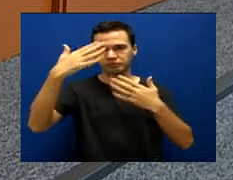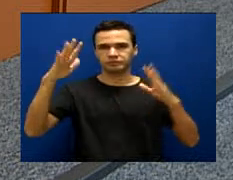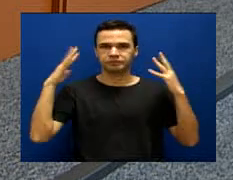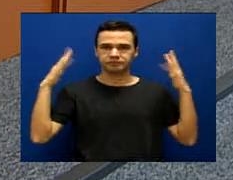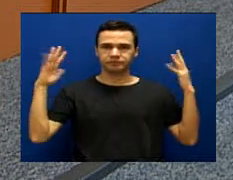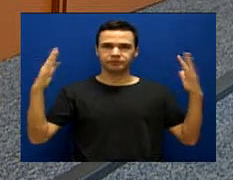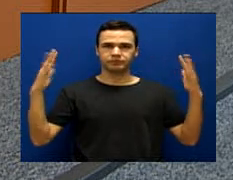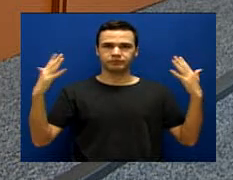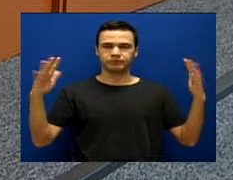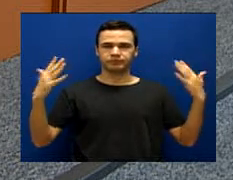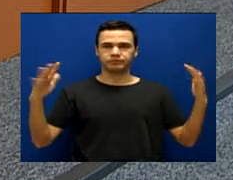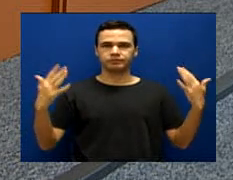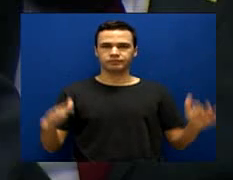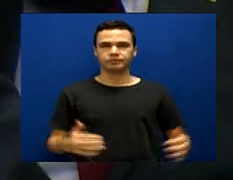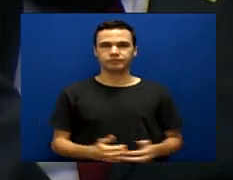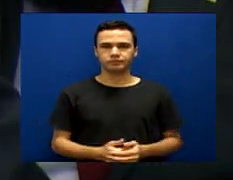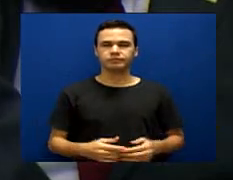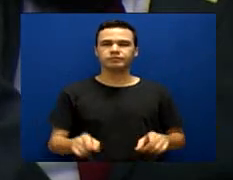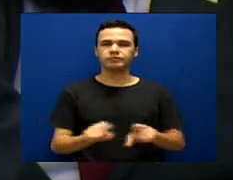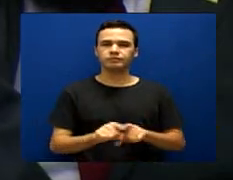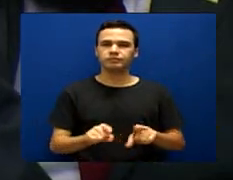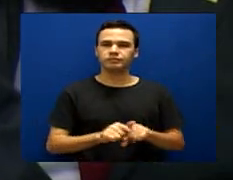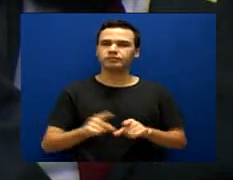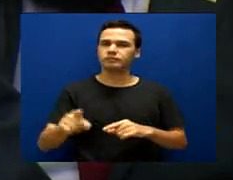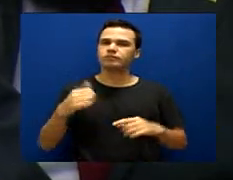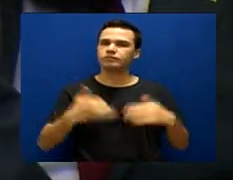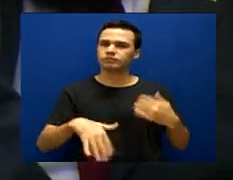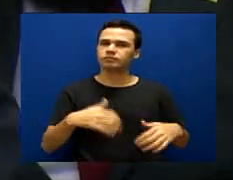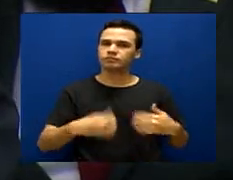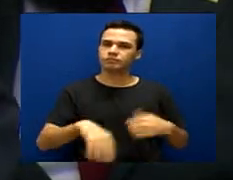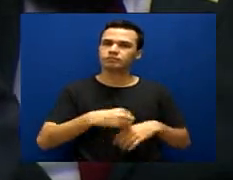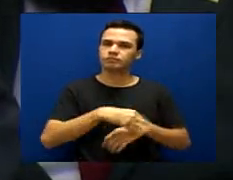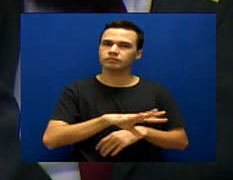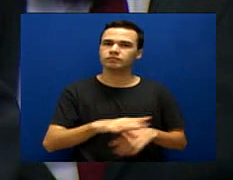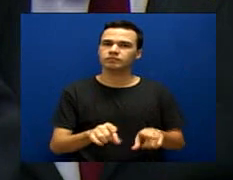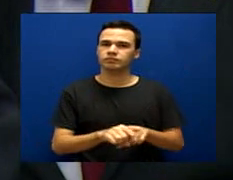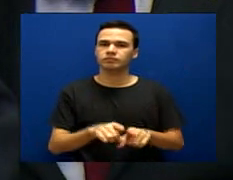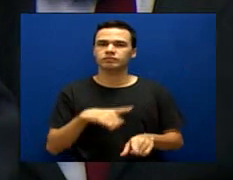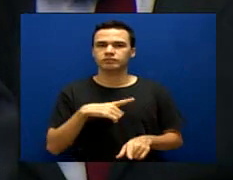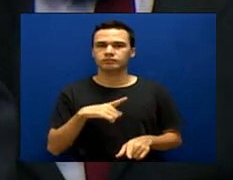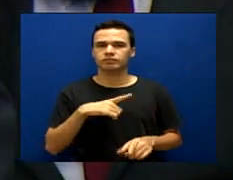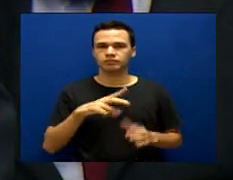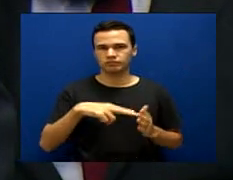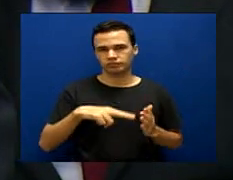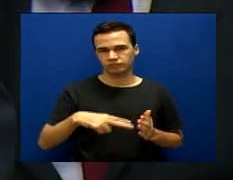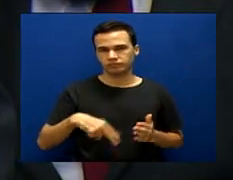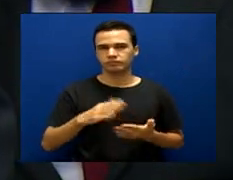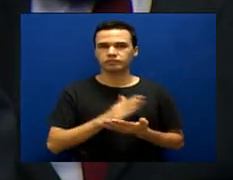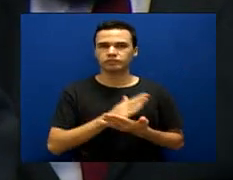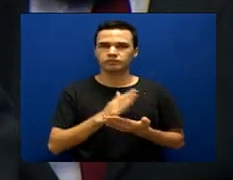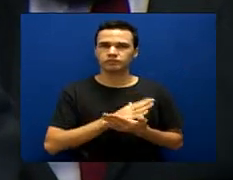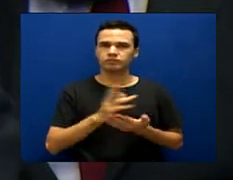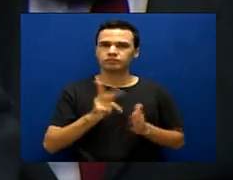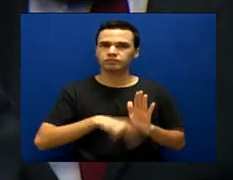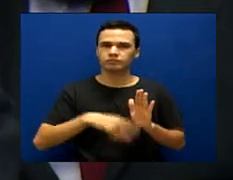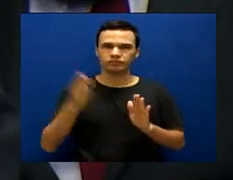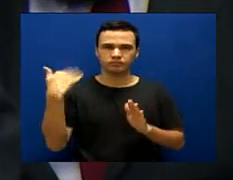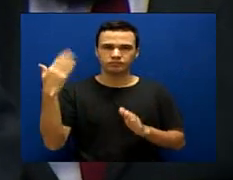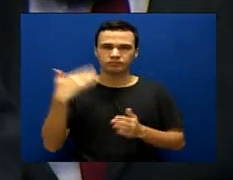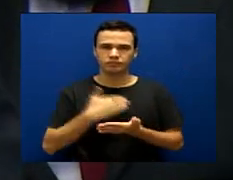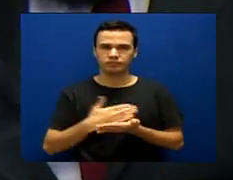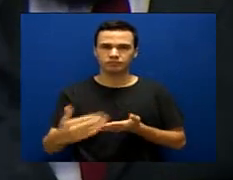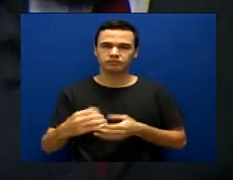Obrigado, Mariana, aí pelas palavras, inclusive pelas propostas. Nós tivemos a oportunidade de fazer a leitura de várias das propostas que se apresentou no começo do